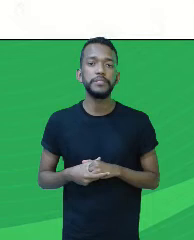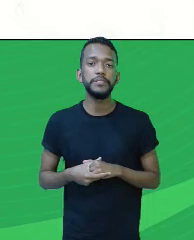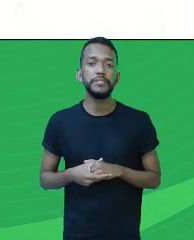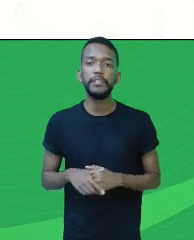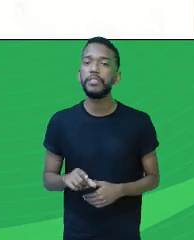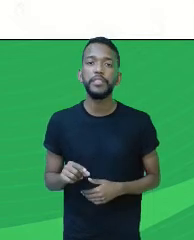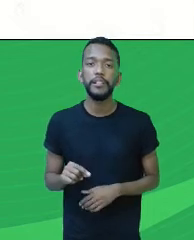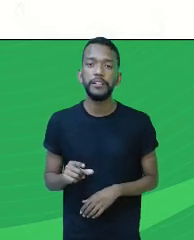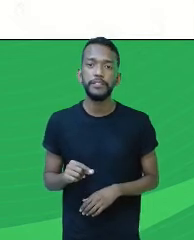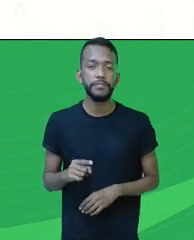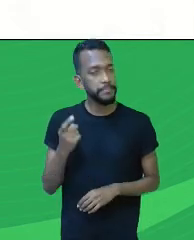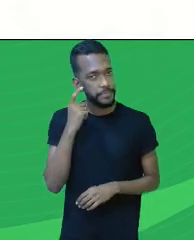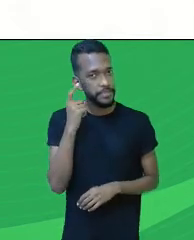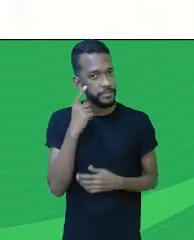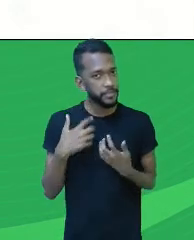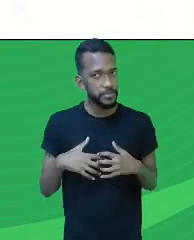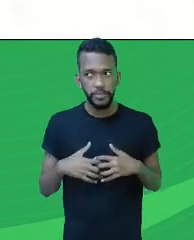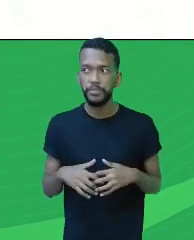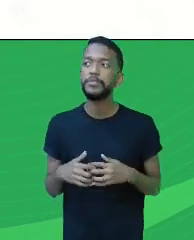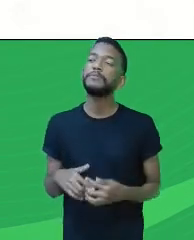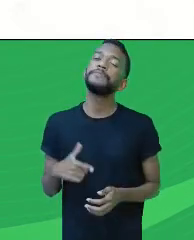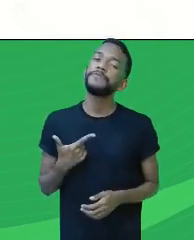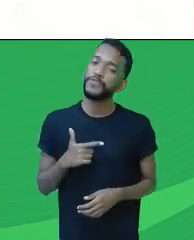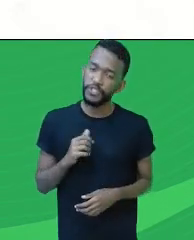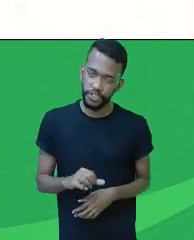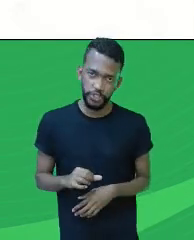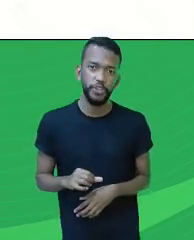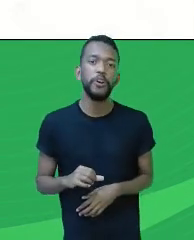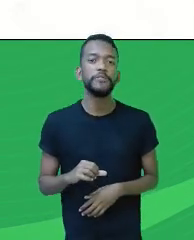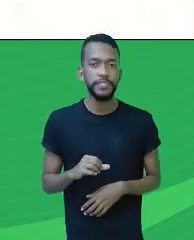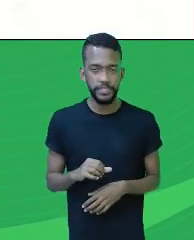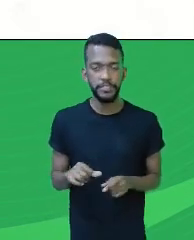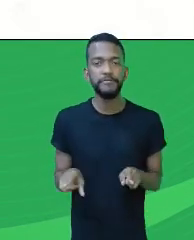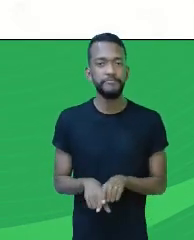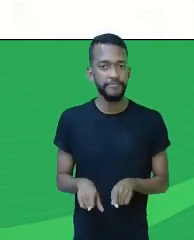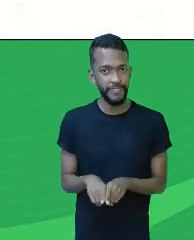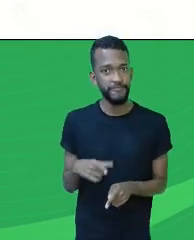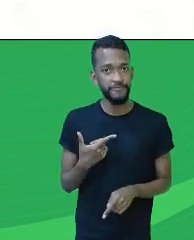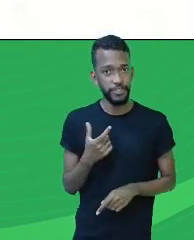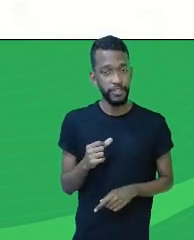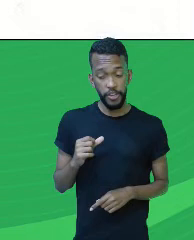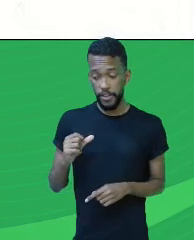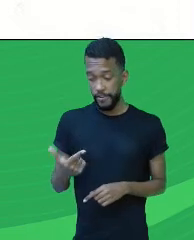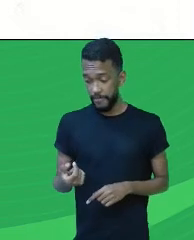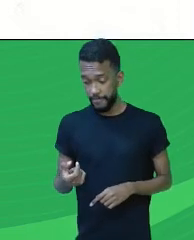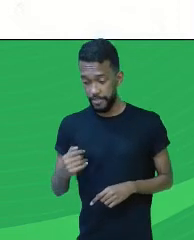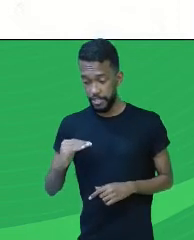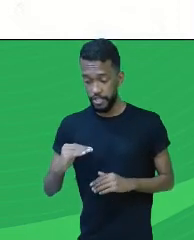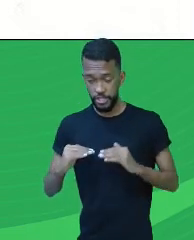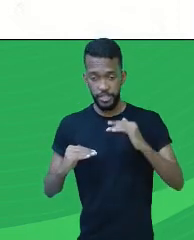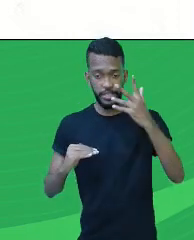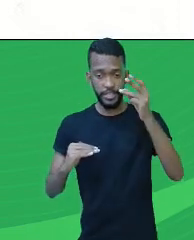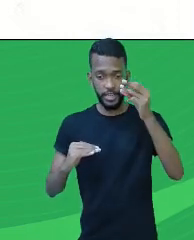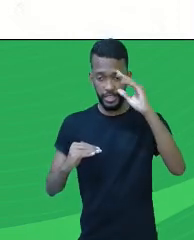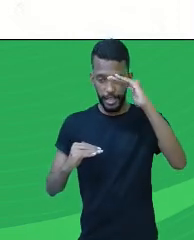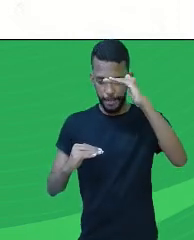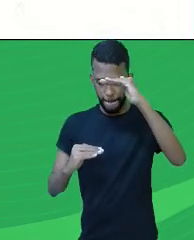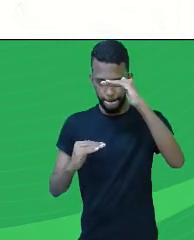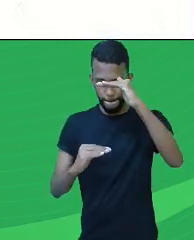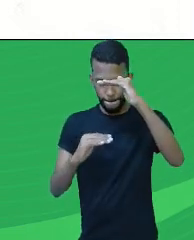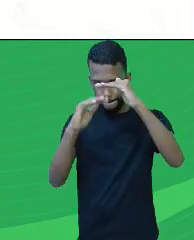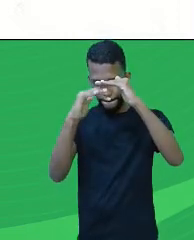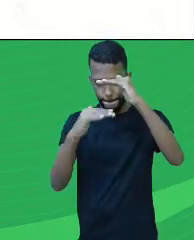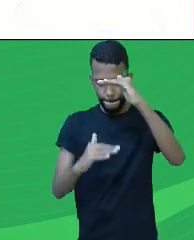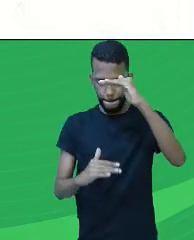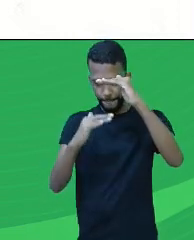é? Pensou? Confere. 29. 29 é maior que 20, menor que 30 e tem que